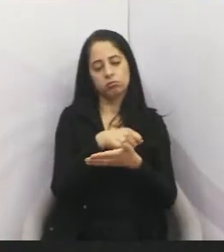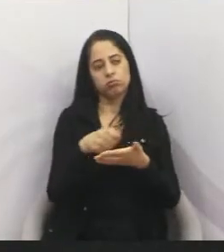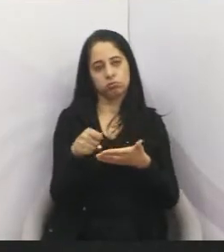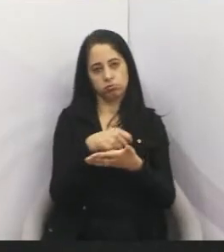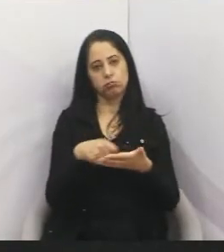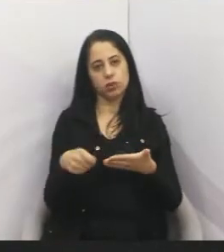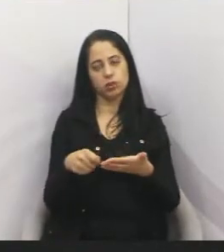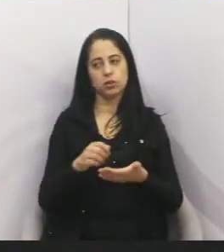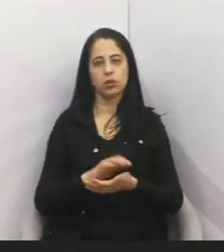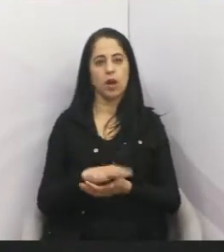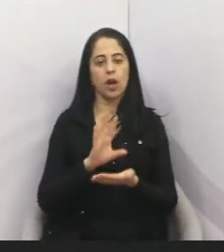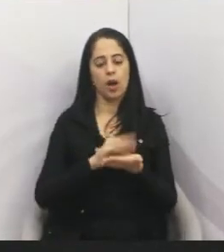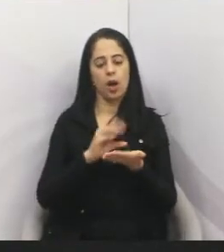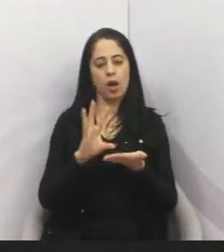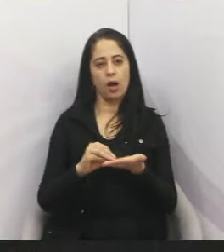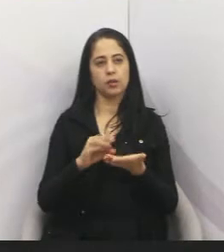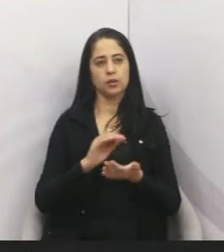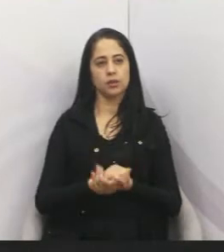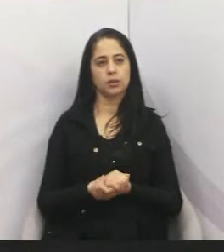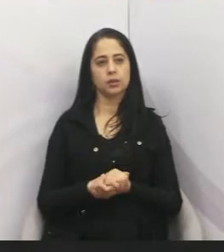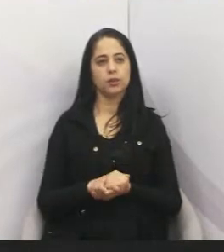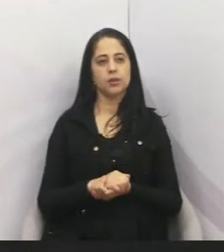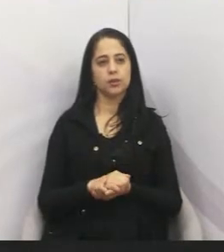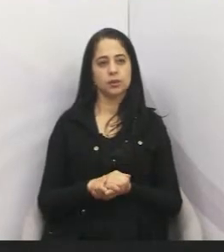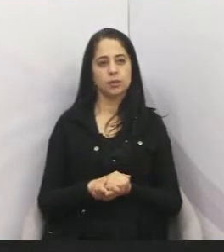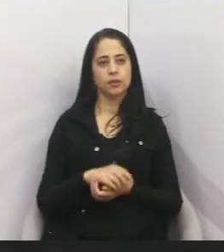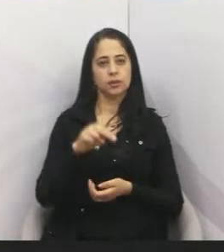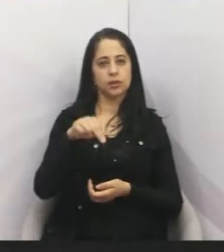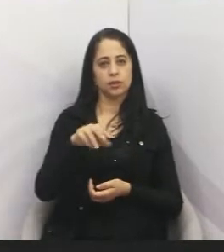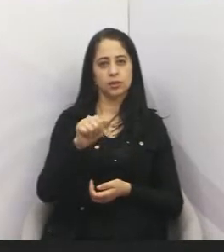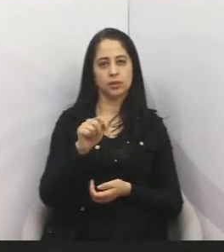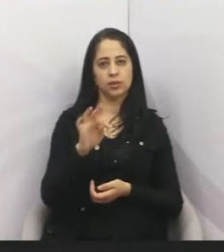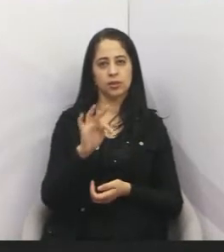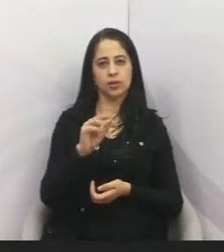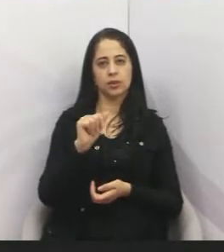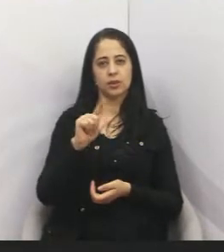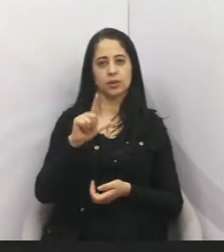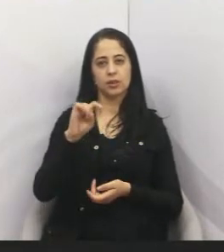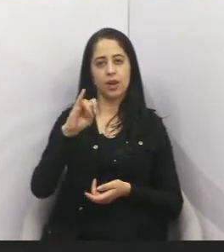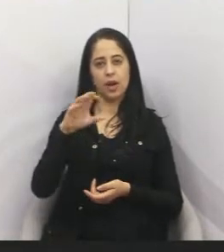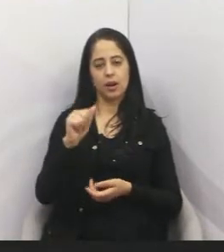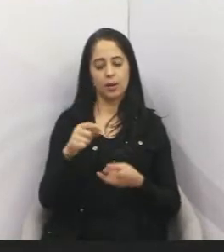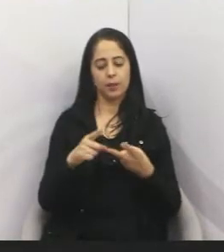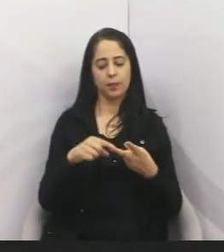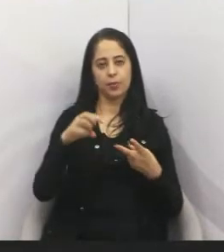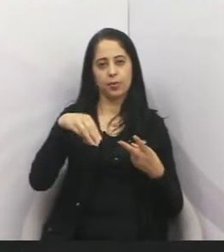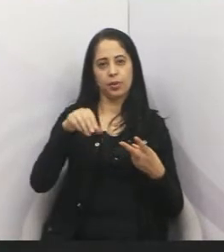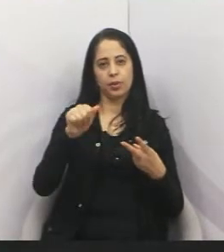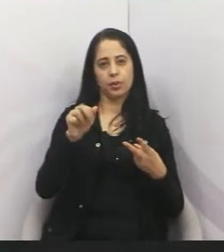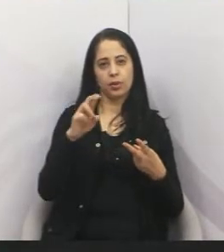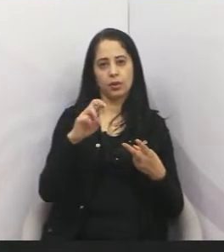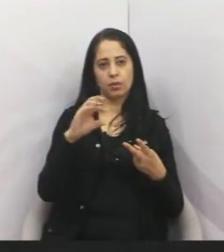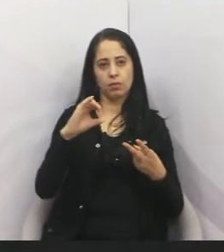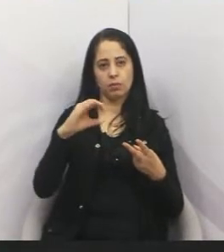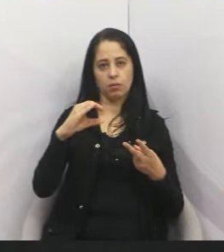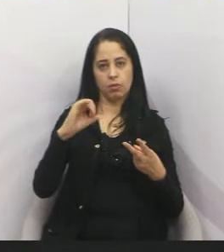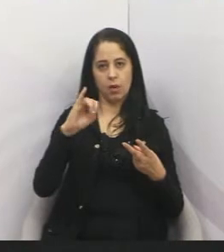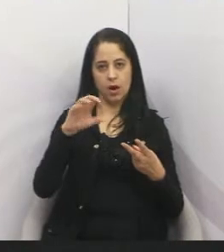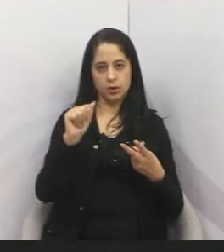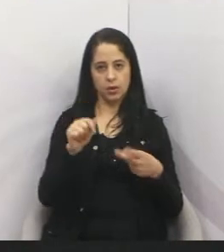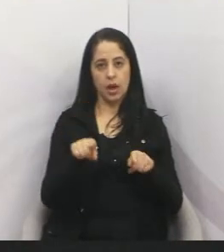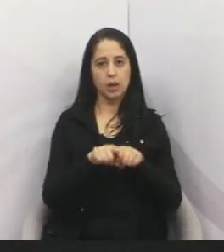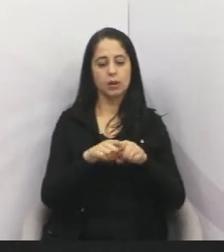desejaram assinar a presente ata. No caso, foram a Natália da Conceição e Márcia Lopes Rezende, mais os membros da